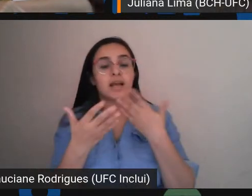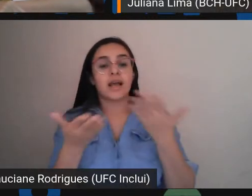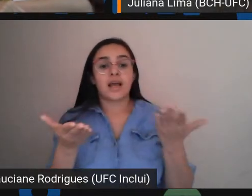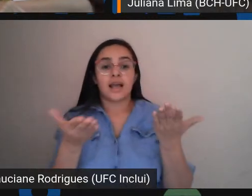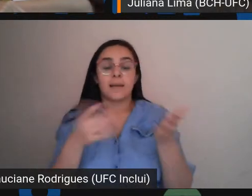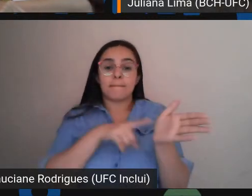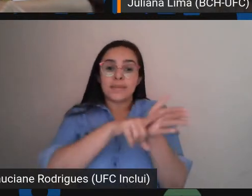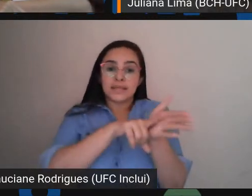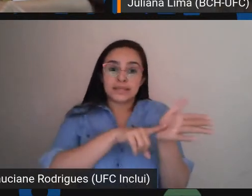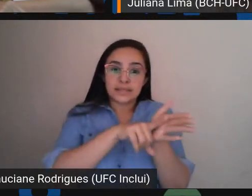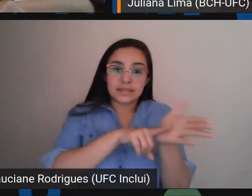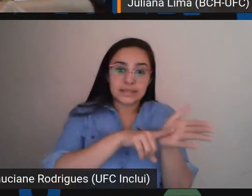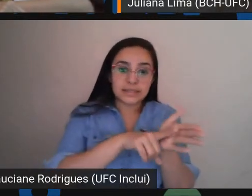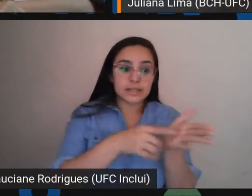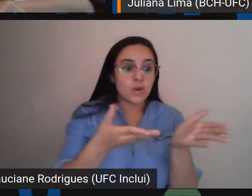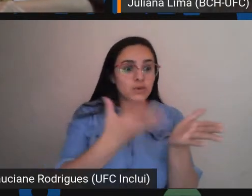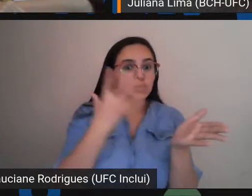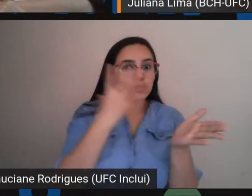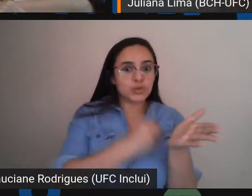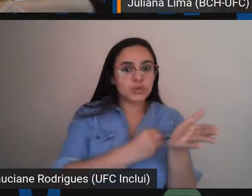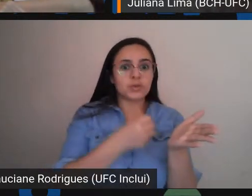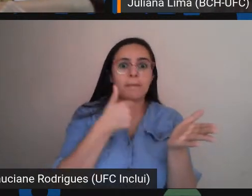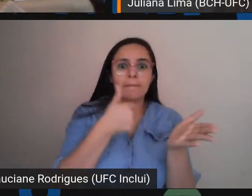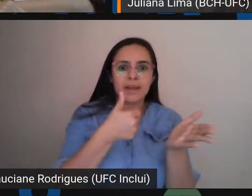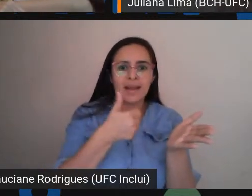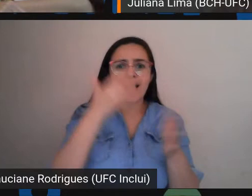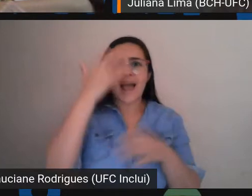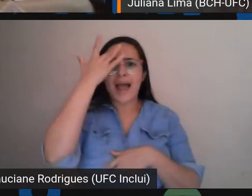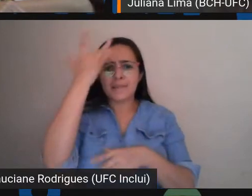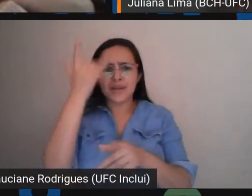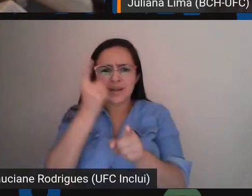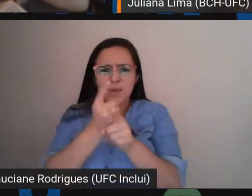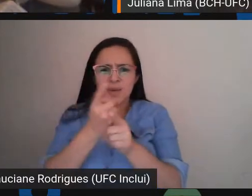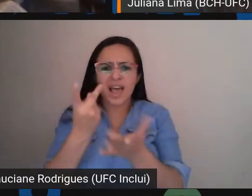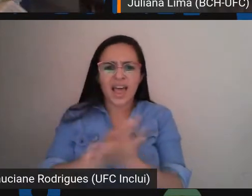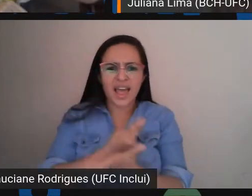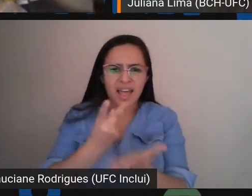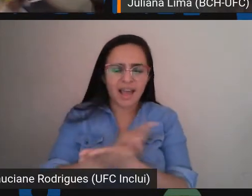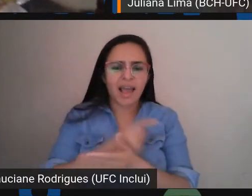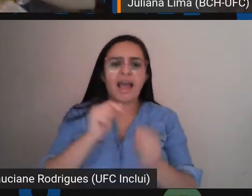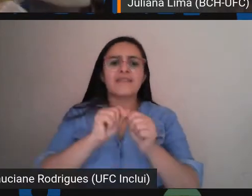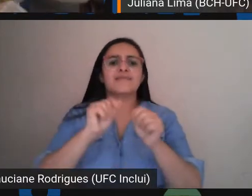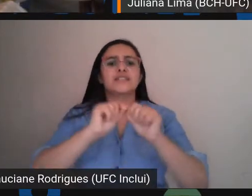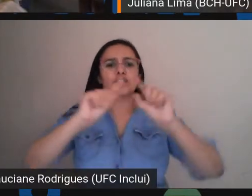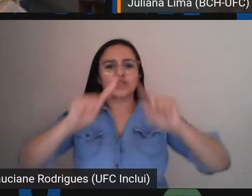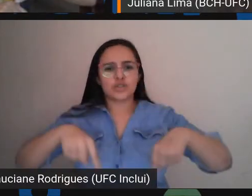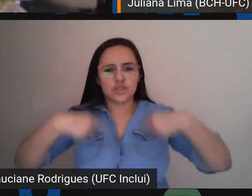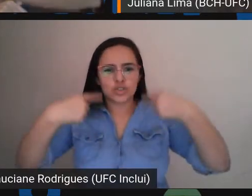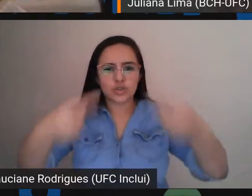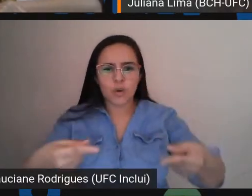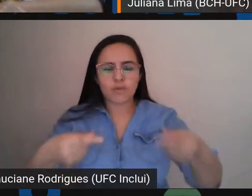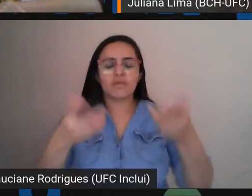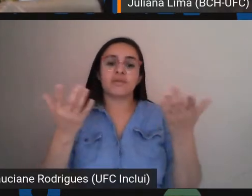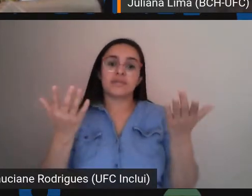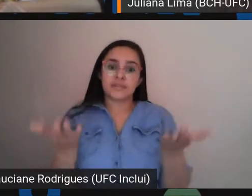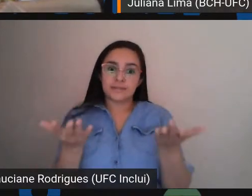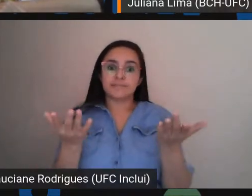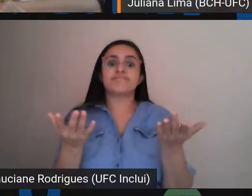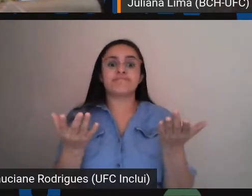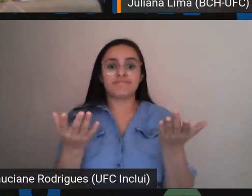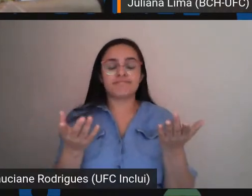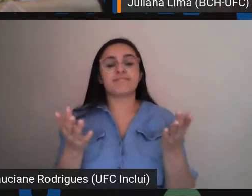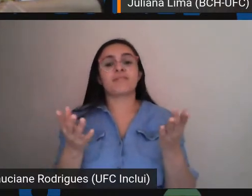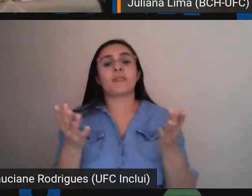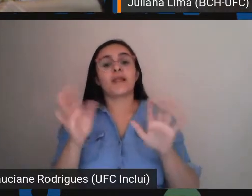sua pesquisa, amanhã não está mais, você vai ter que fazer tudo de novo, então já deixa ciente. Já faz uma biblioterapia ali, né? Bibliotecoterapia. A gente